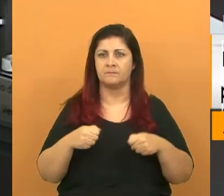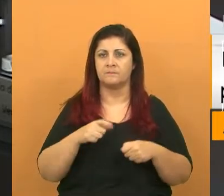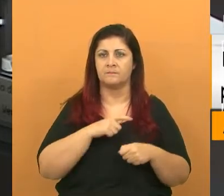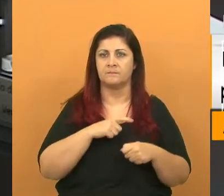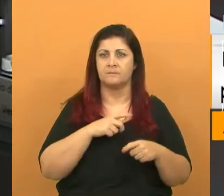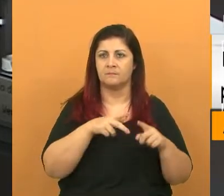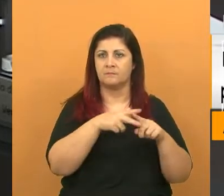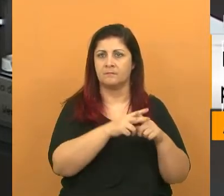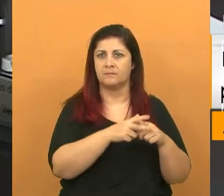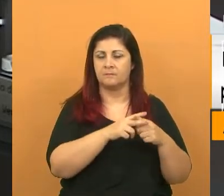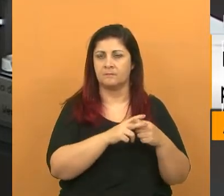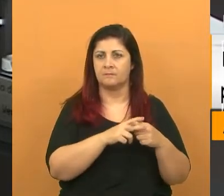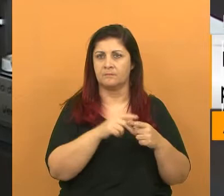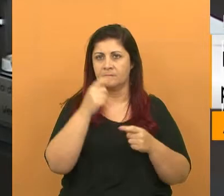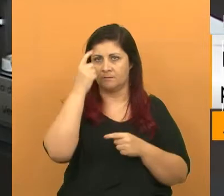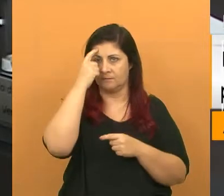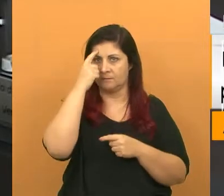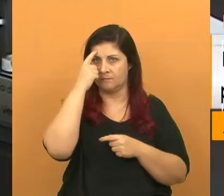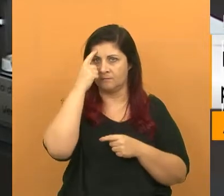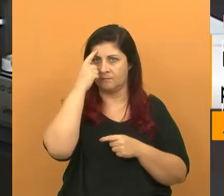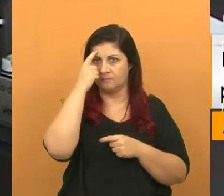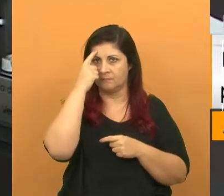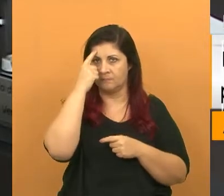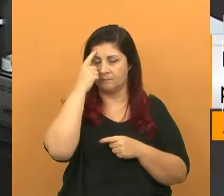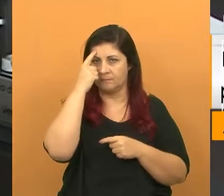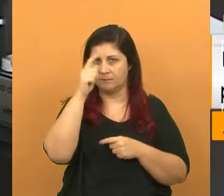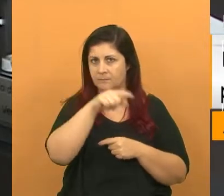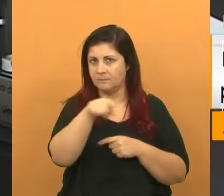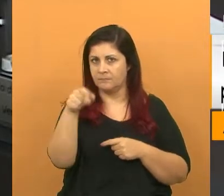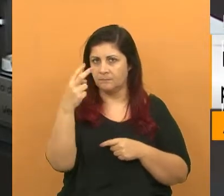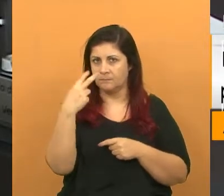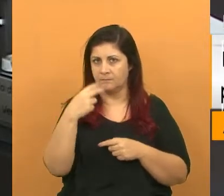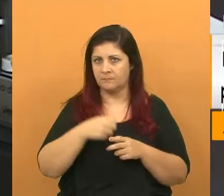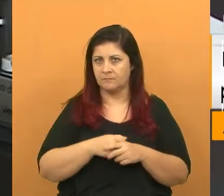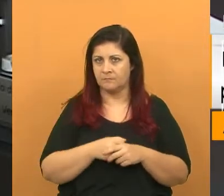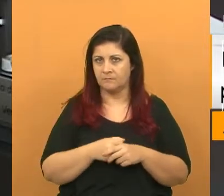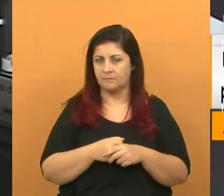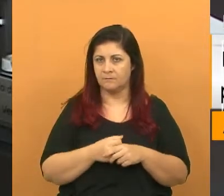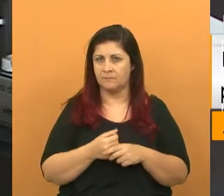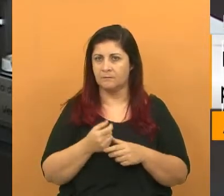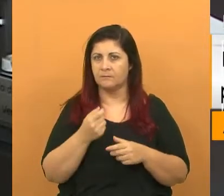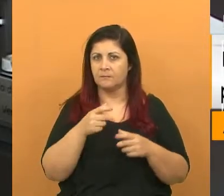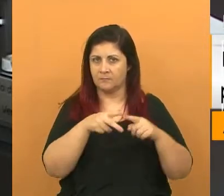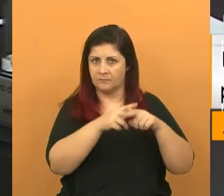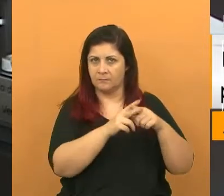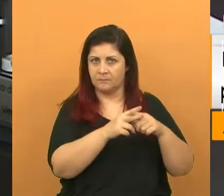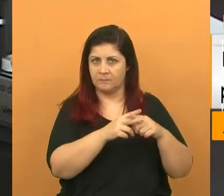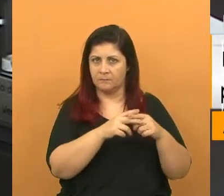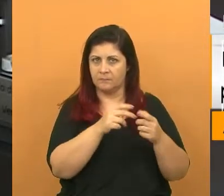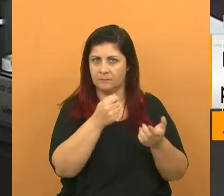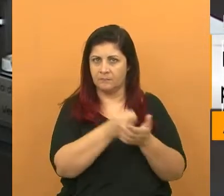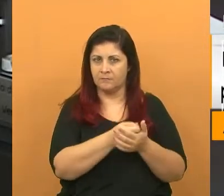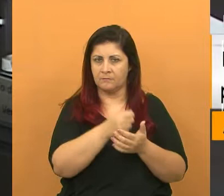aparelhos. Gente, pensa comigo, você que está nos assistindo, um aparelho desse custa entre